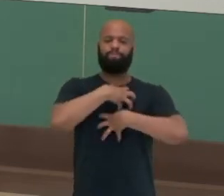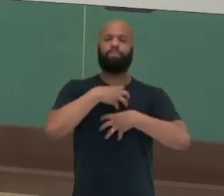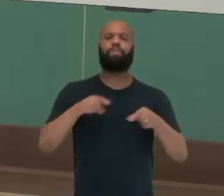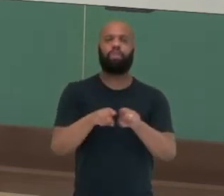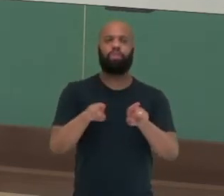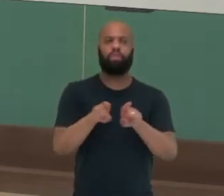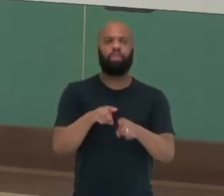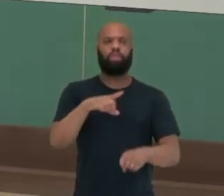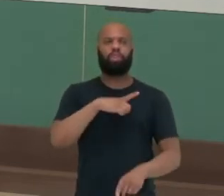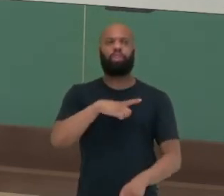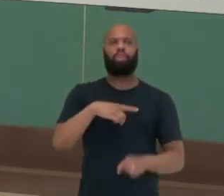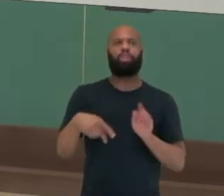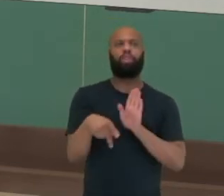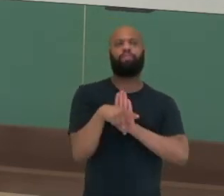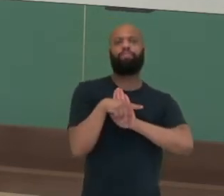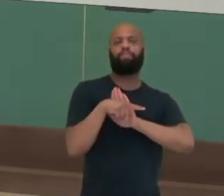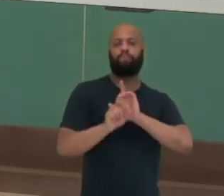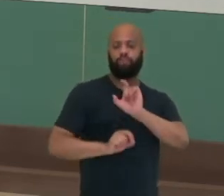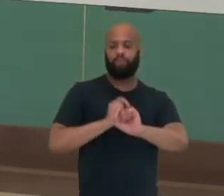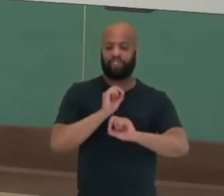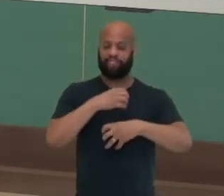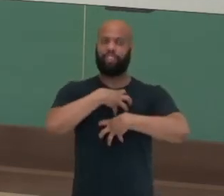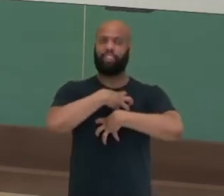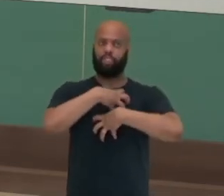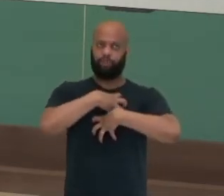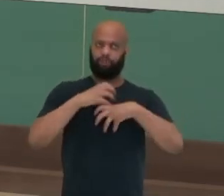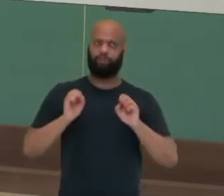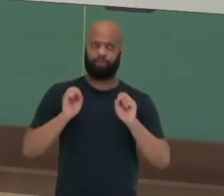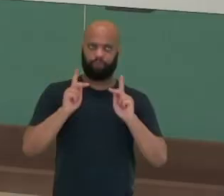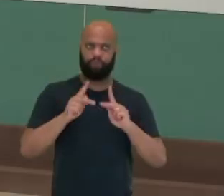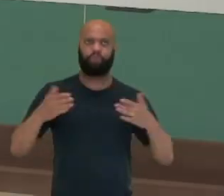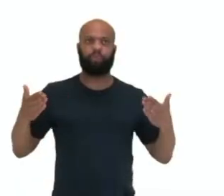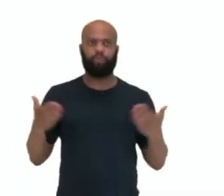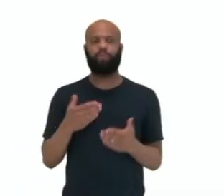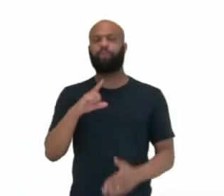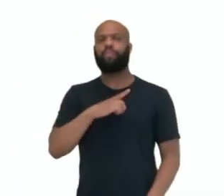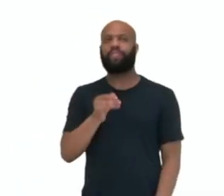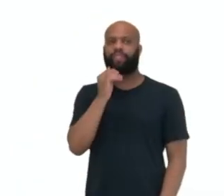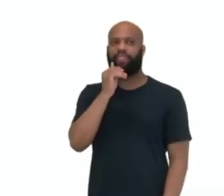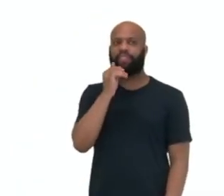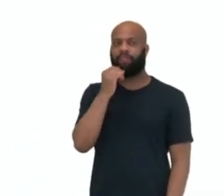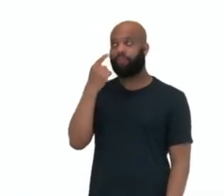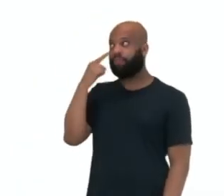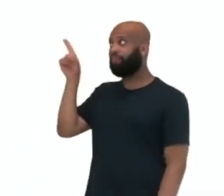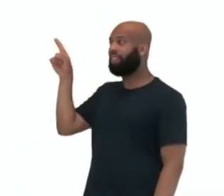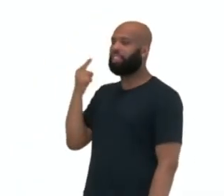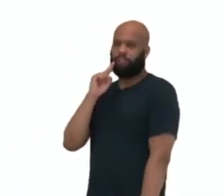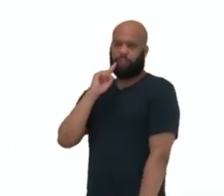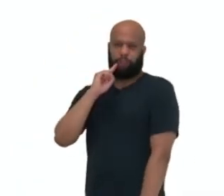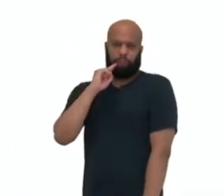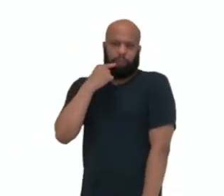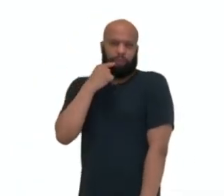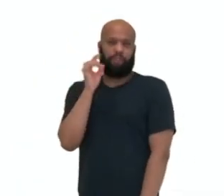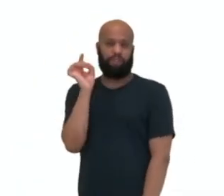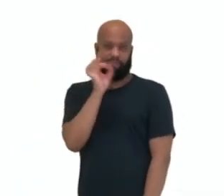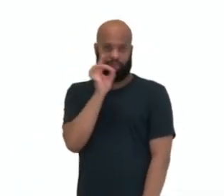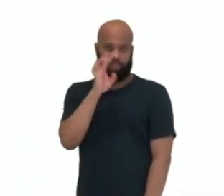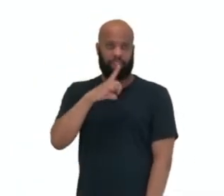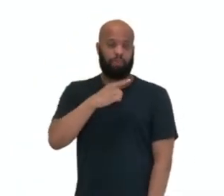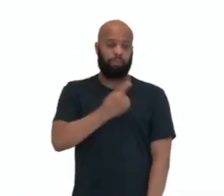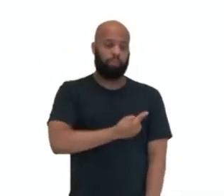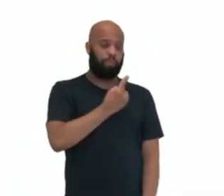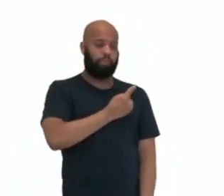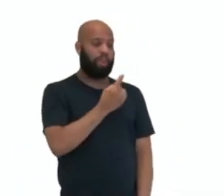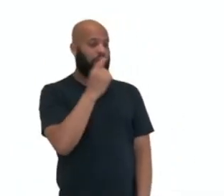elas geram aos nossos sentidos, certo? Aqui um exemplo, então observo o limão, qualidades primárias, veja